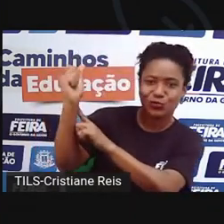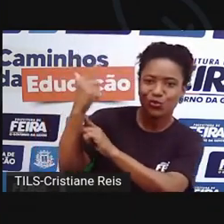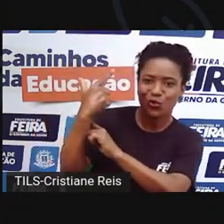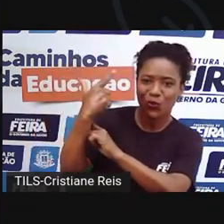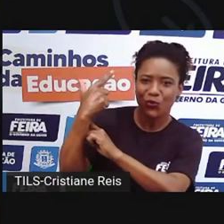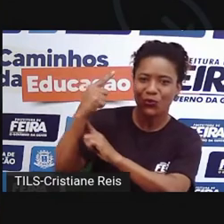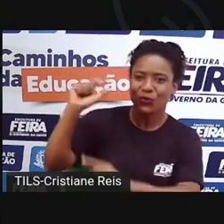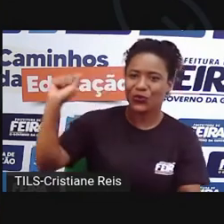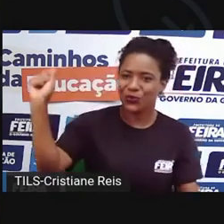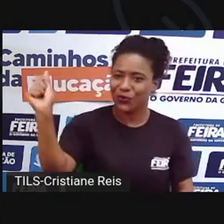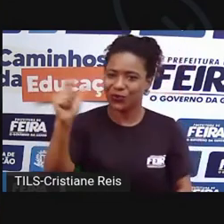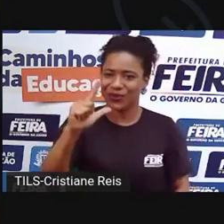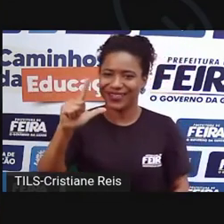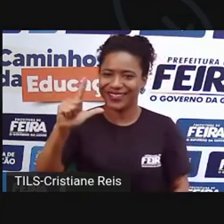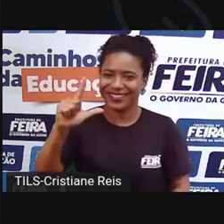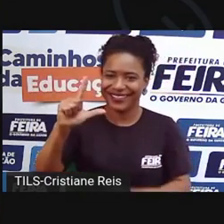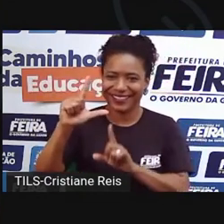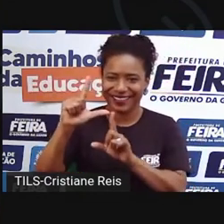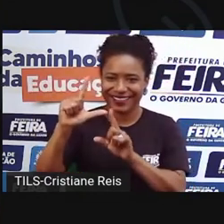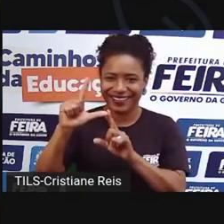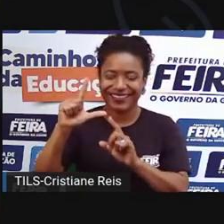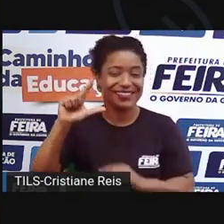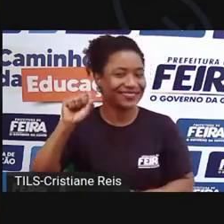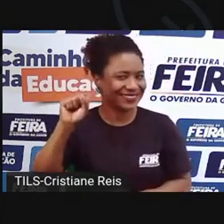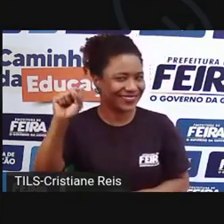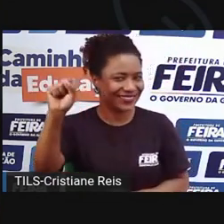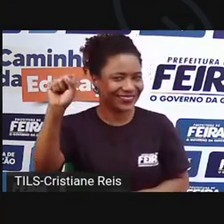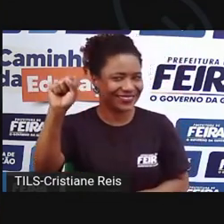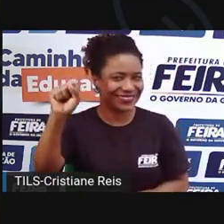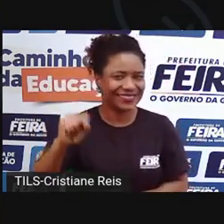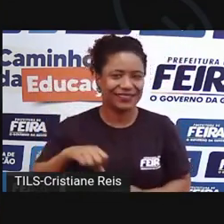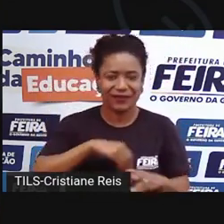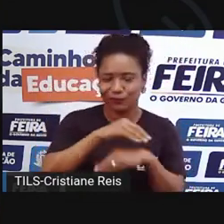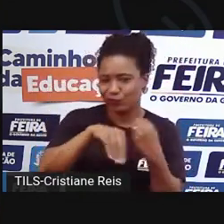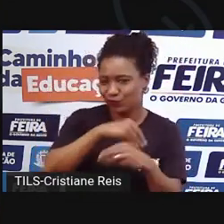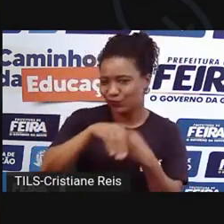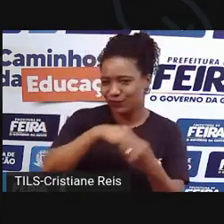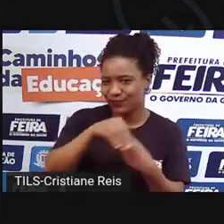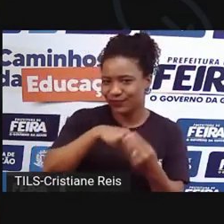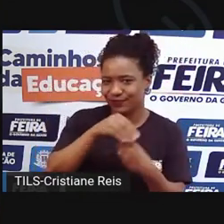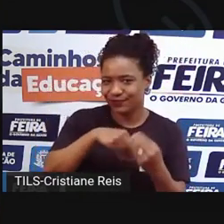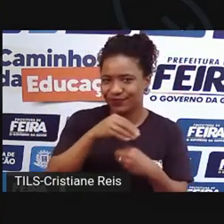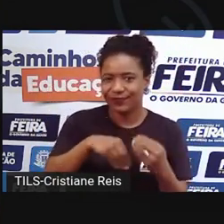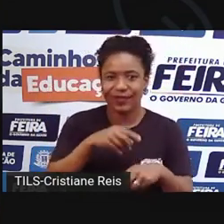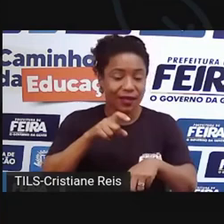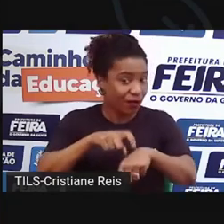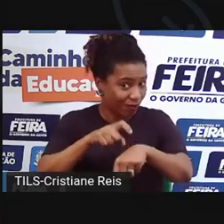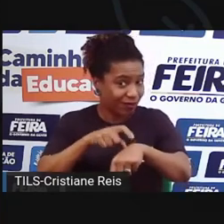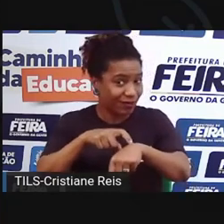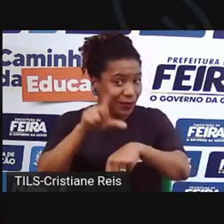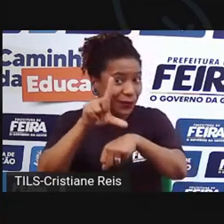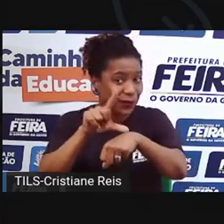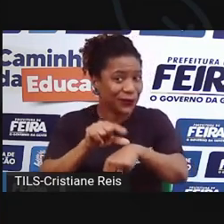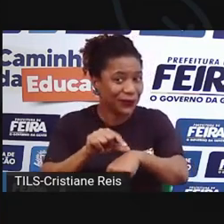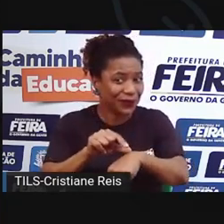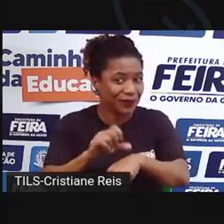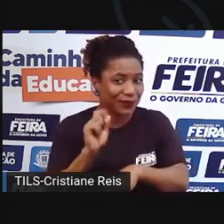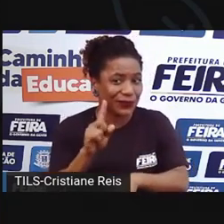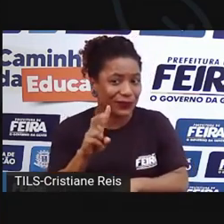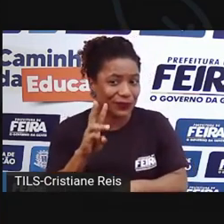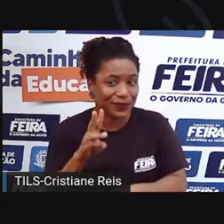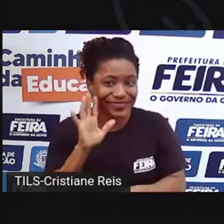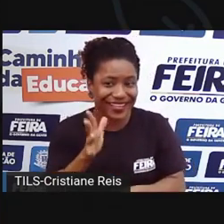palavra sol. Então vamos misturar para ficar mais difícil. E começa a contar daí, meninada. Vamos lá, um, dois, três e